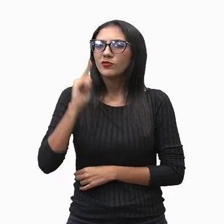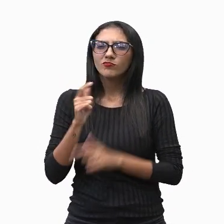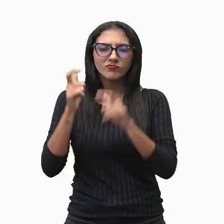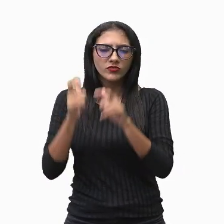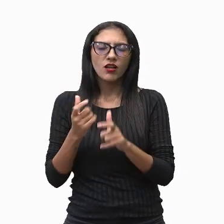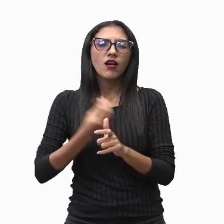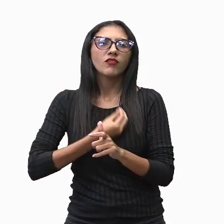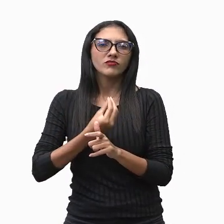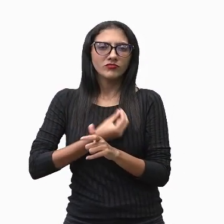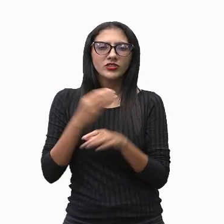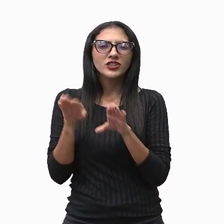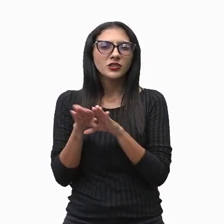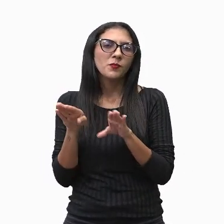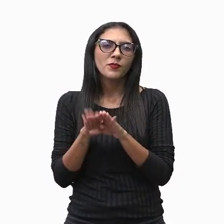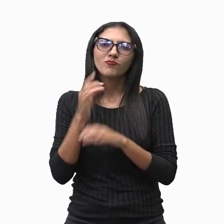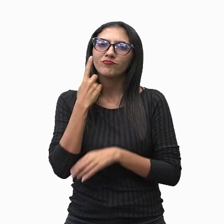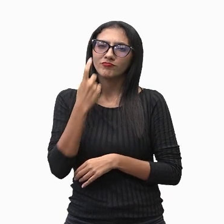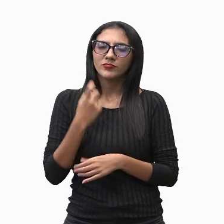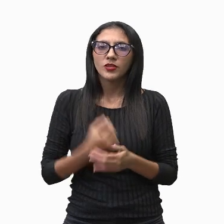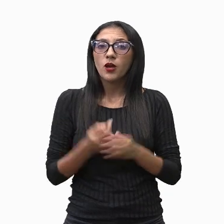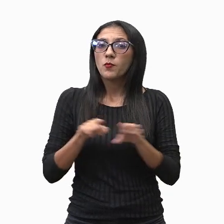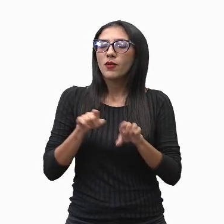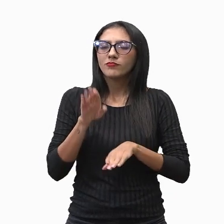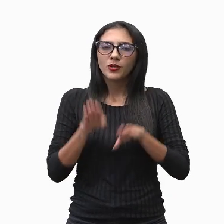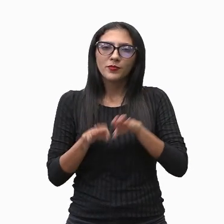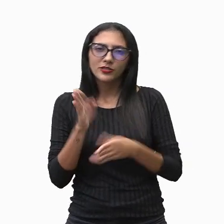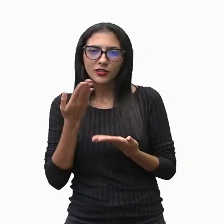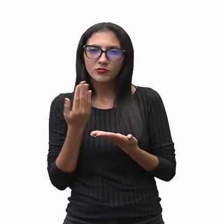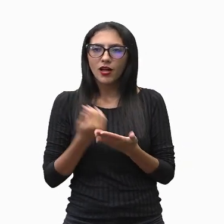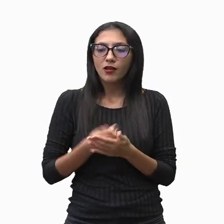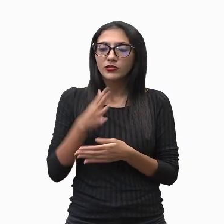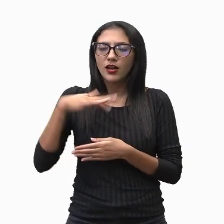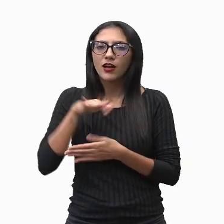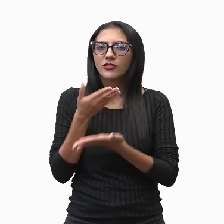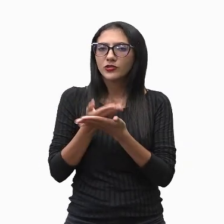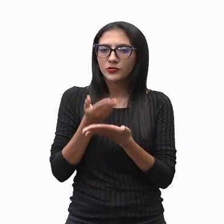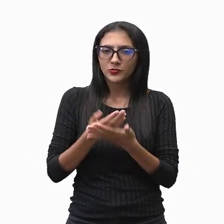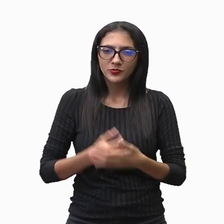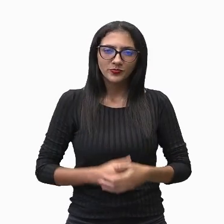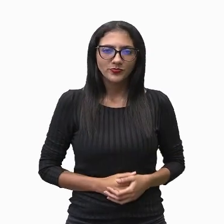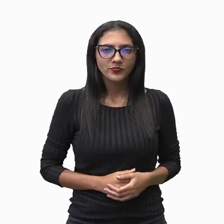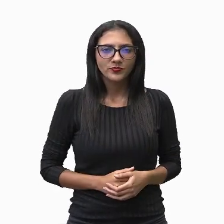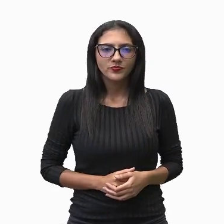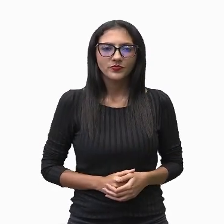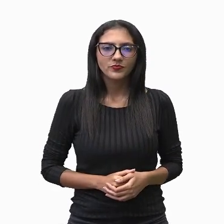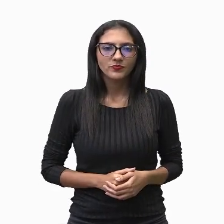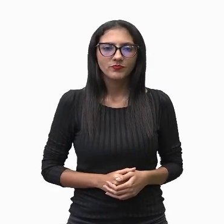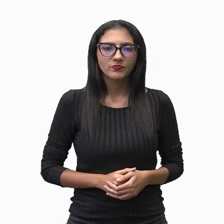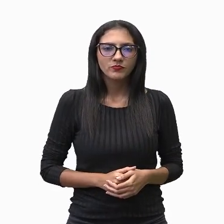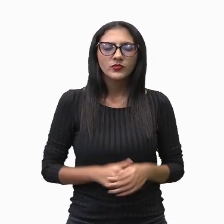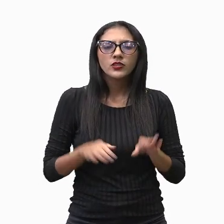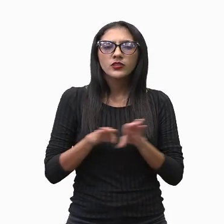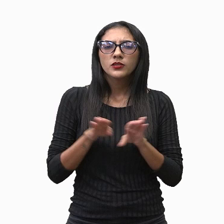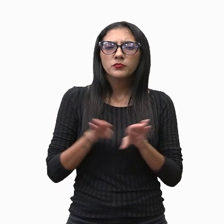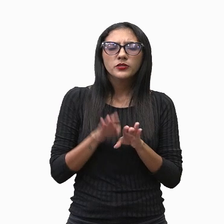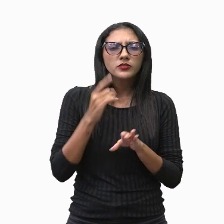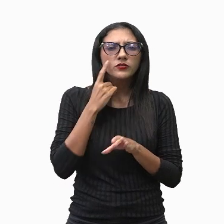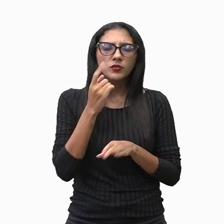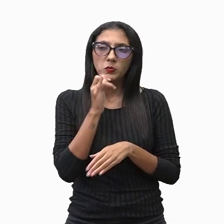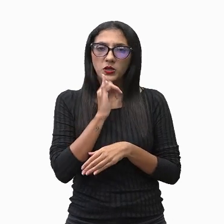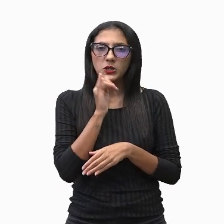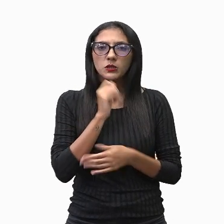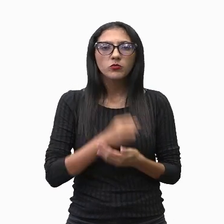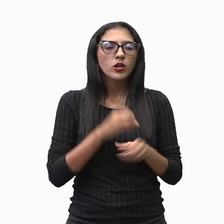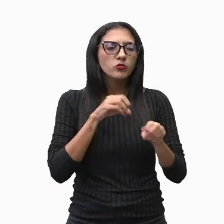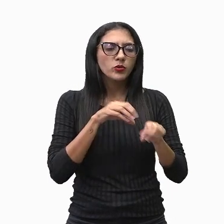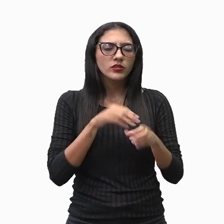estudos do seu interesse de acordo com a sua necessidade científica. E quando a gente fala em educação de qualidade, eu só queria mostrar para vocês aqui